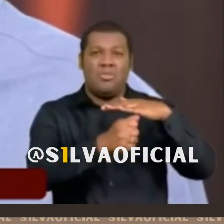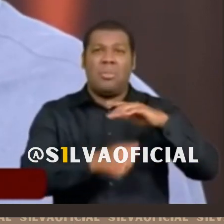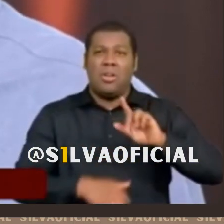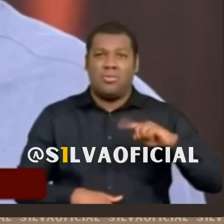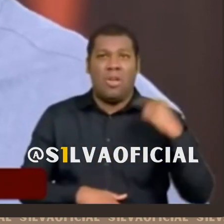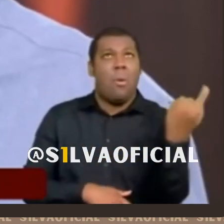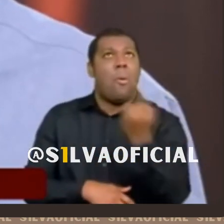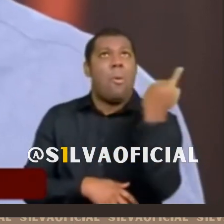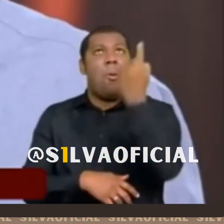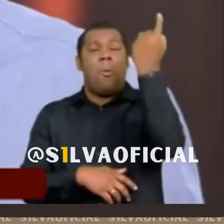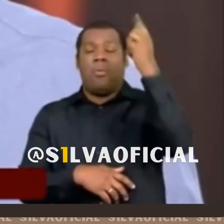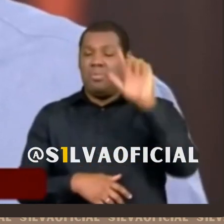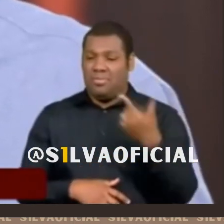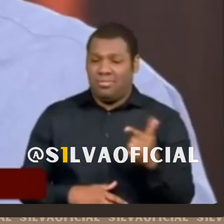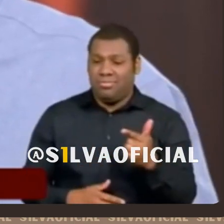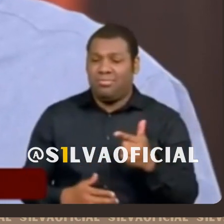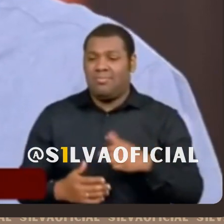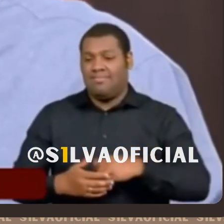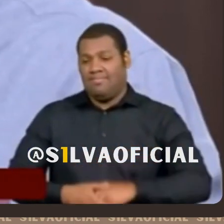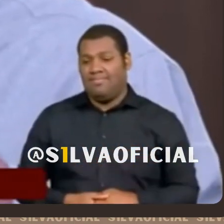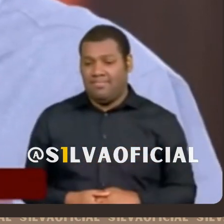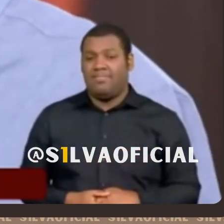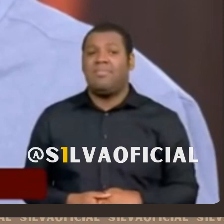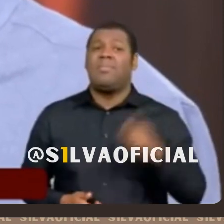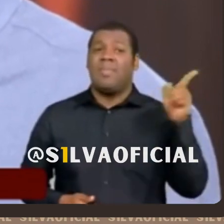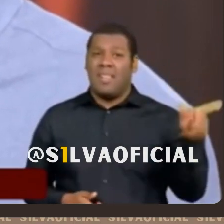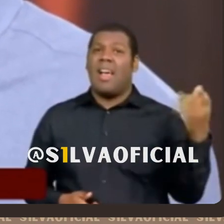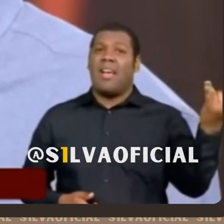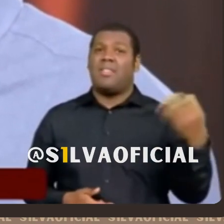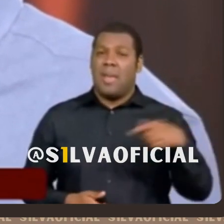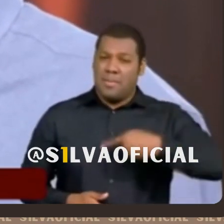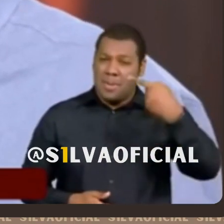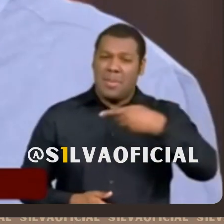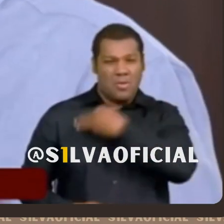disse foi uma coisa excepcional. Eles têm